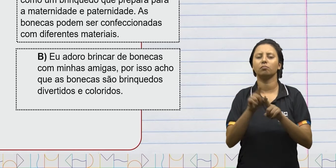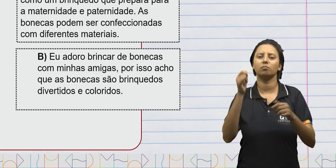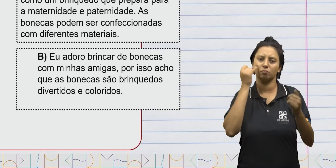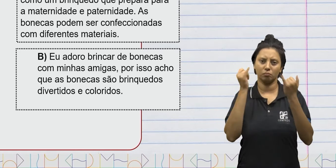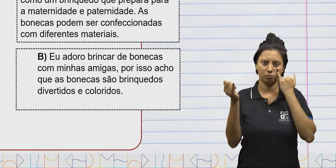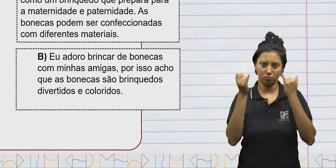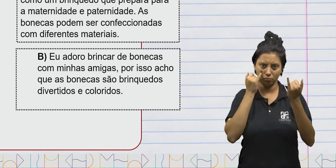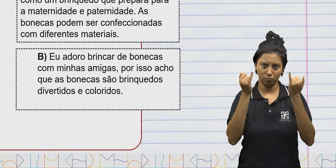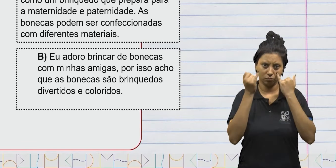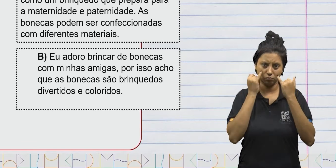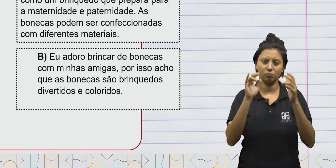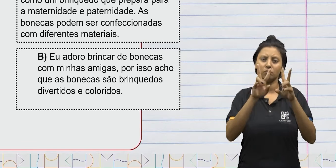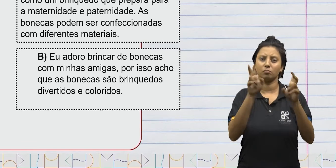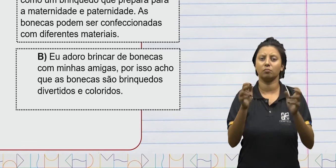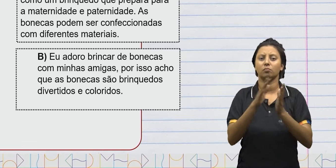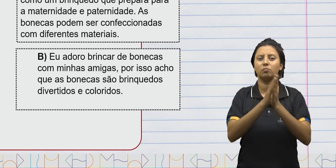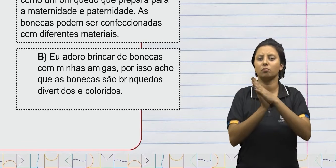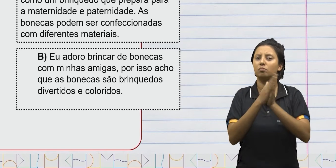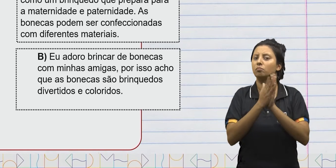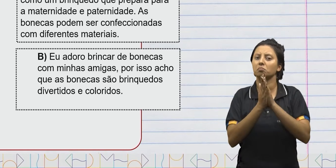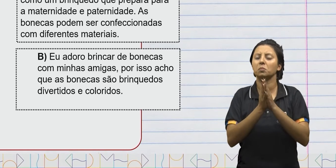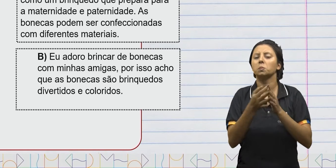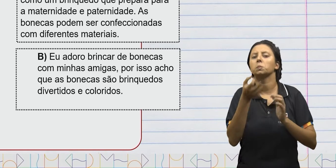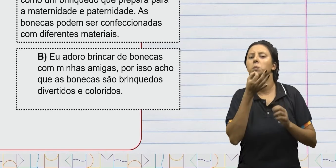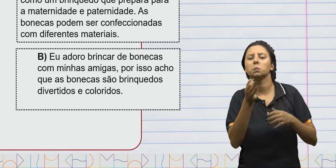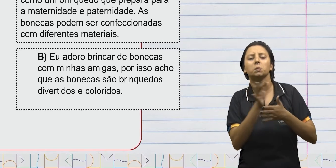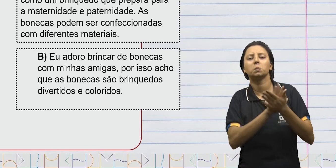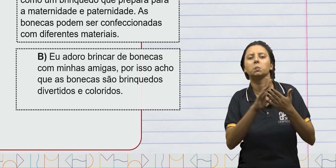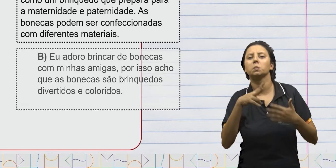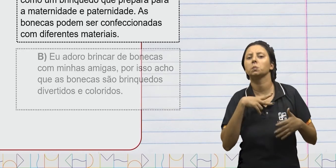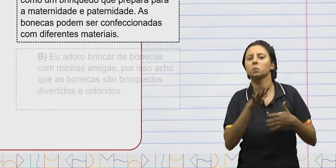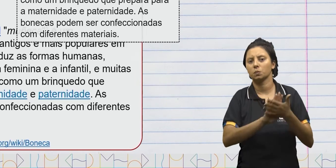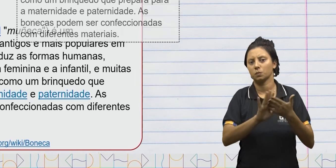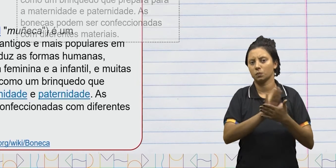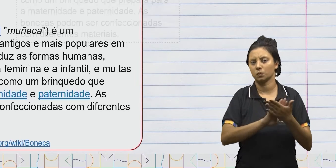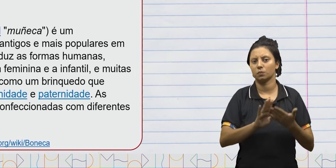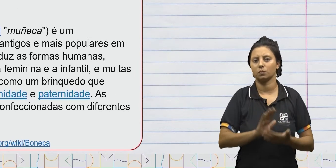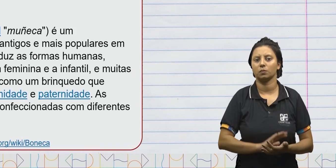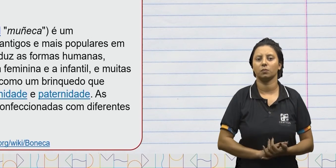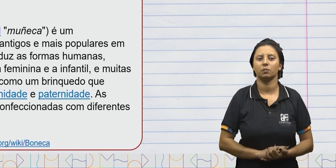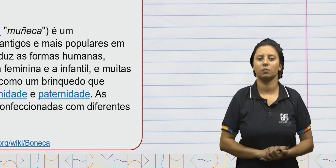informações sobre a boneca sem dar uma opinião pessoal.